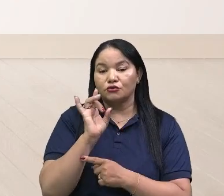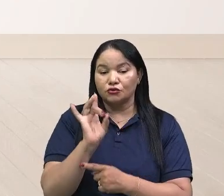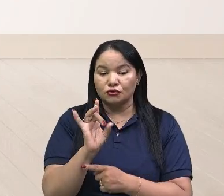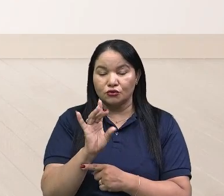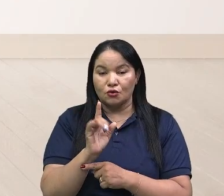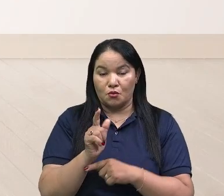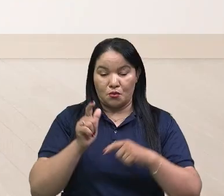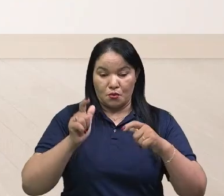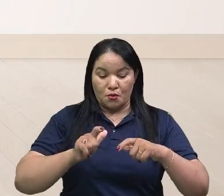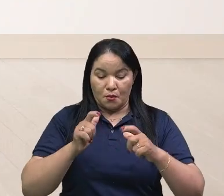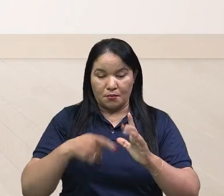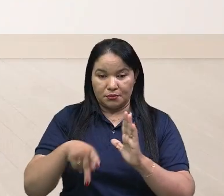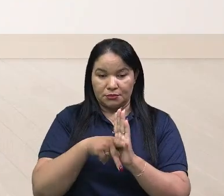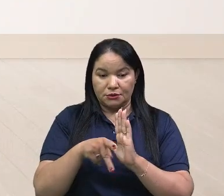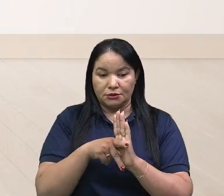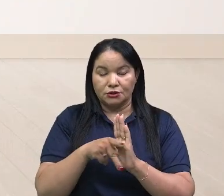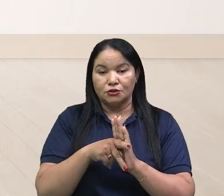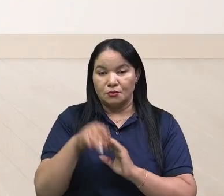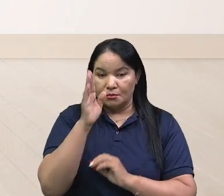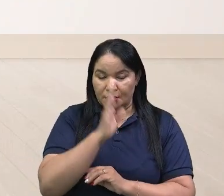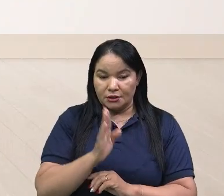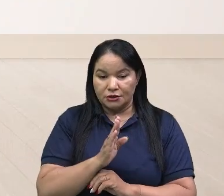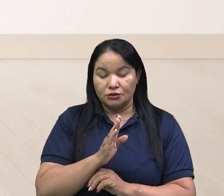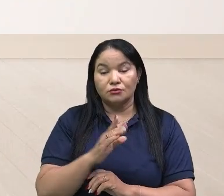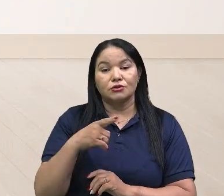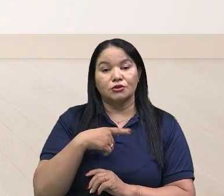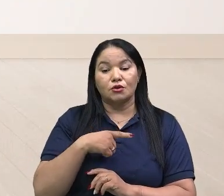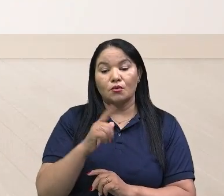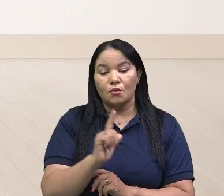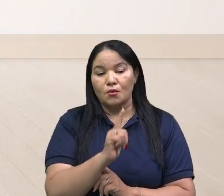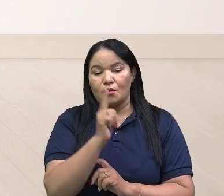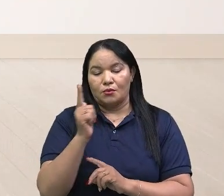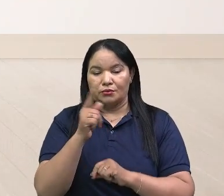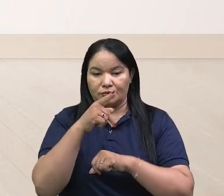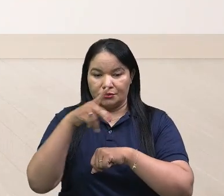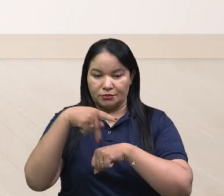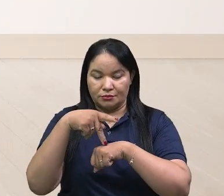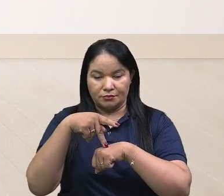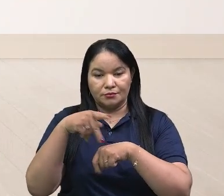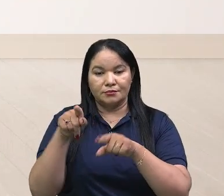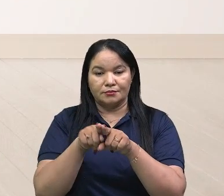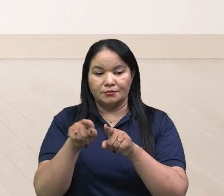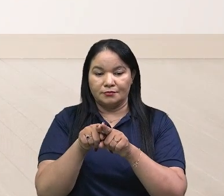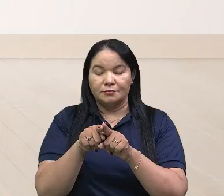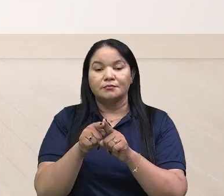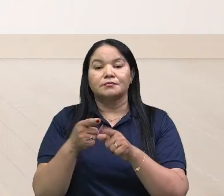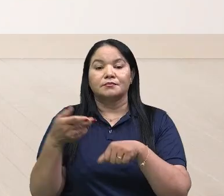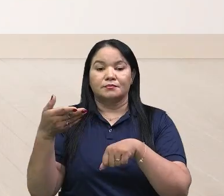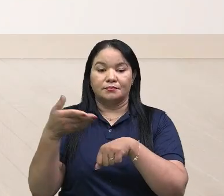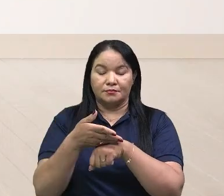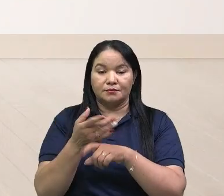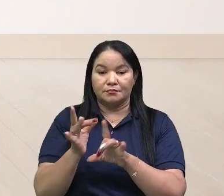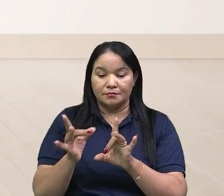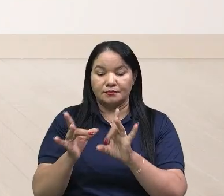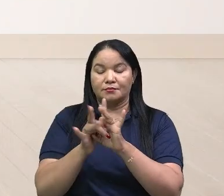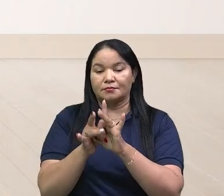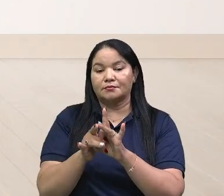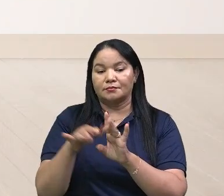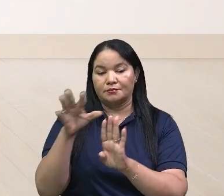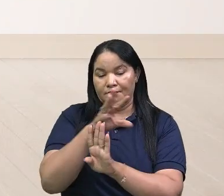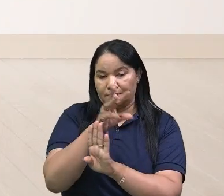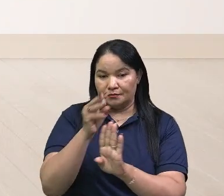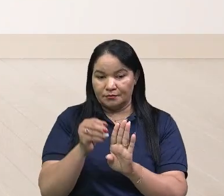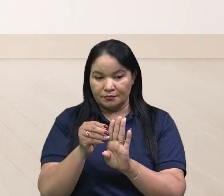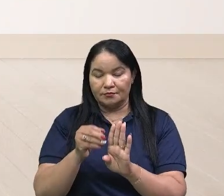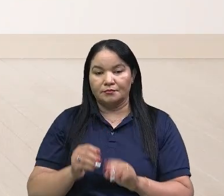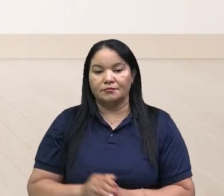do território brasileiro. Existem outros países que acabam fazendo parte da